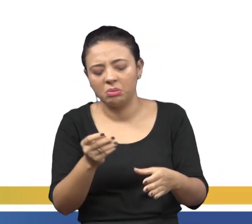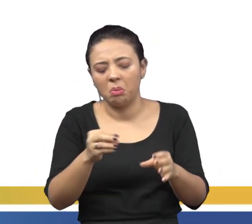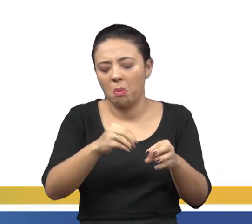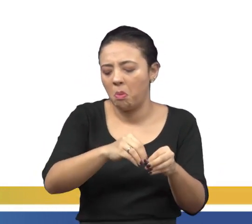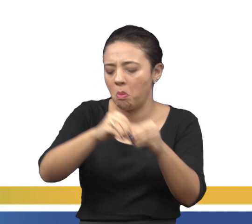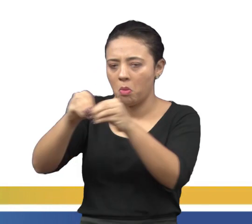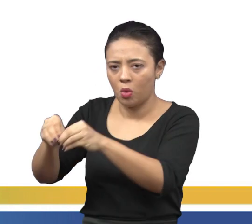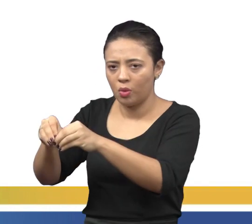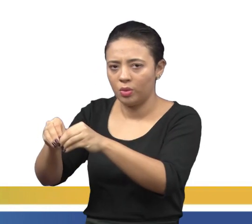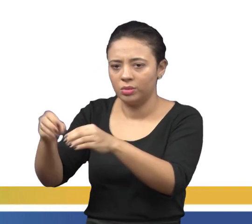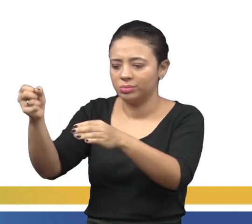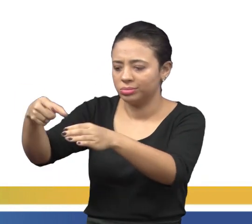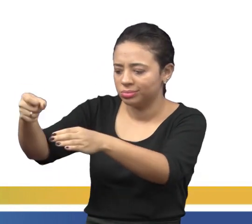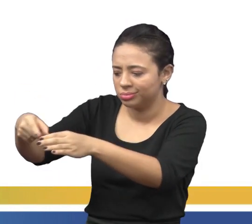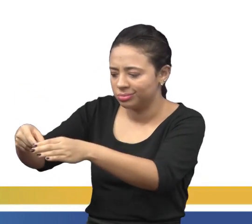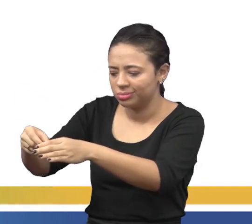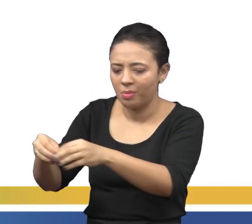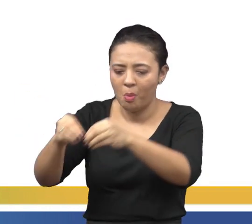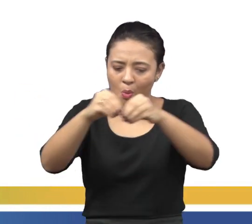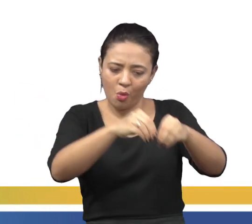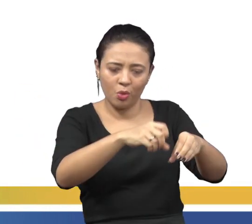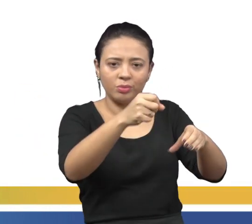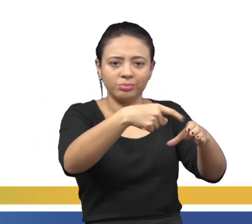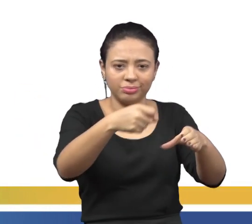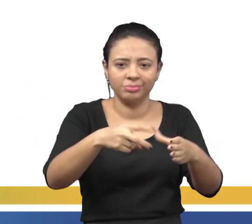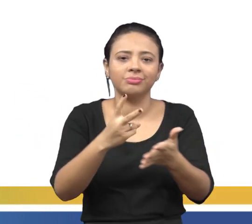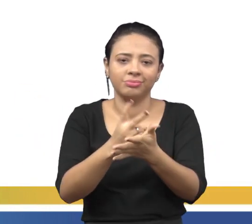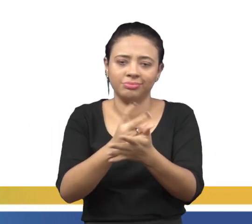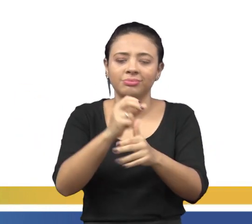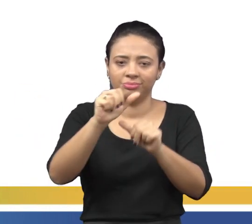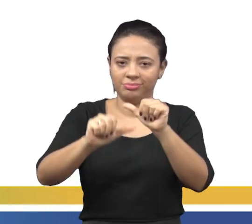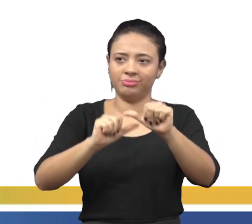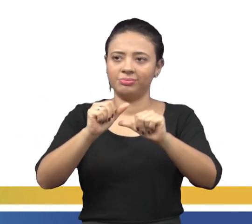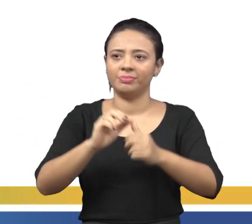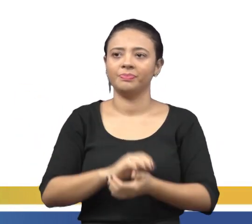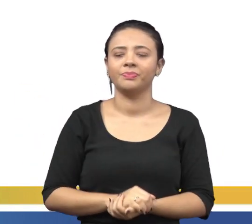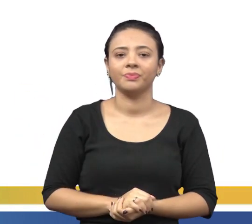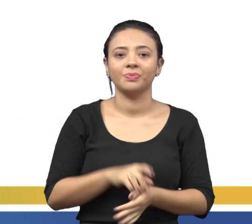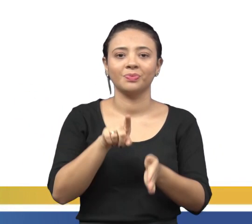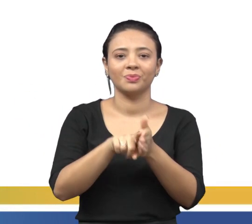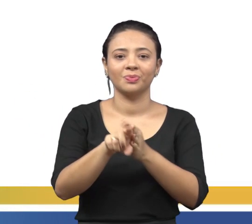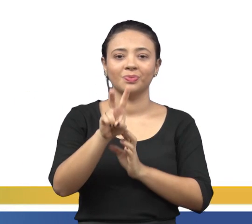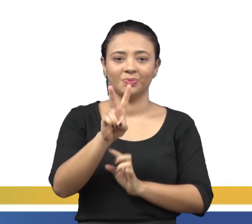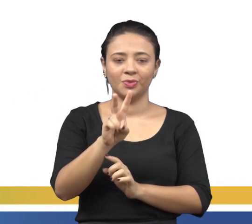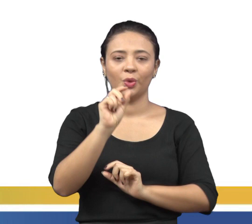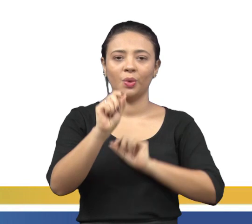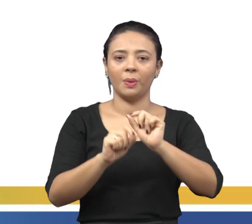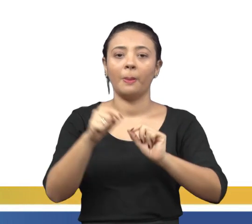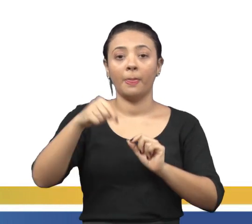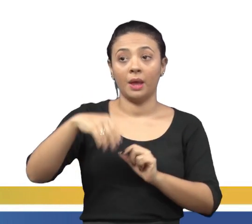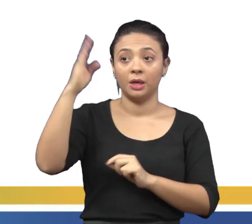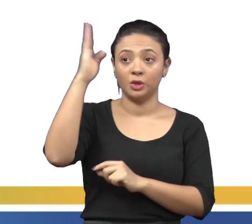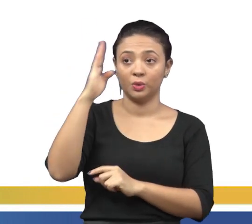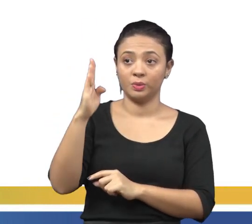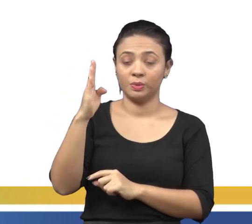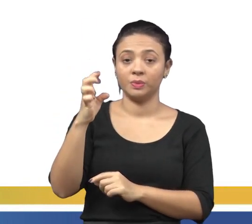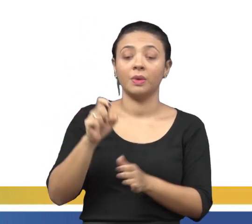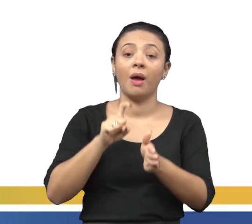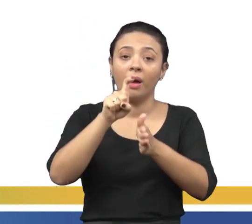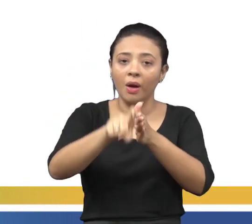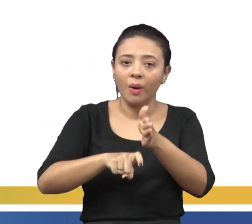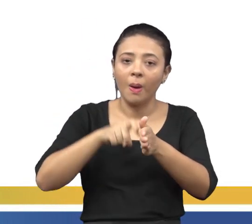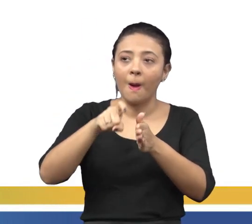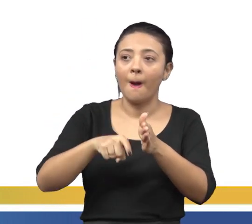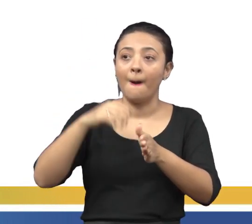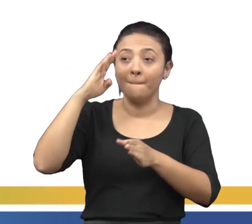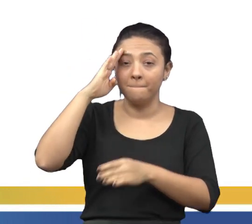trocando e assim, tá? Não tem o destino ali todo ano, ok? A questão 2, no Brasil, a agropecuária é um dos